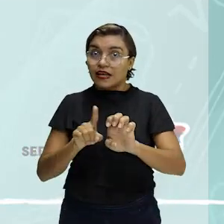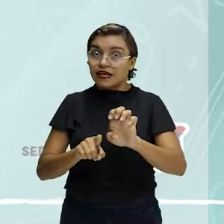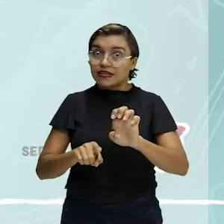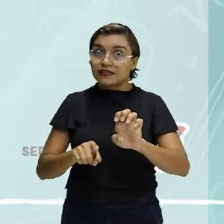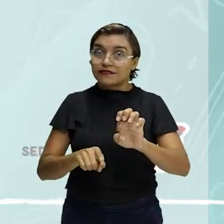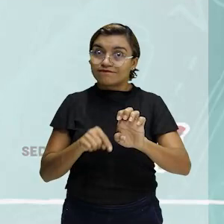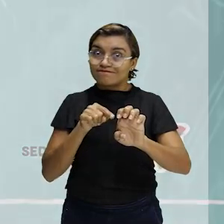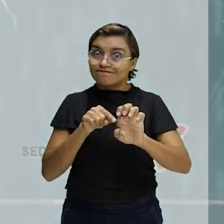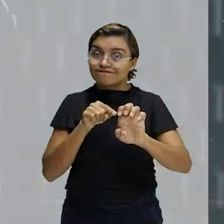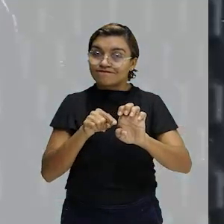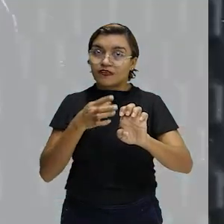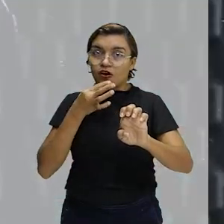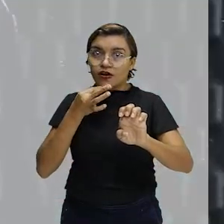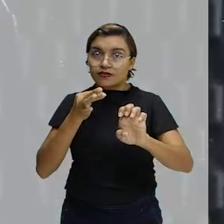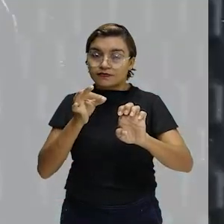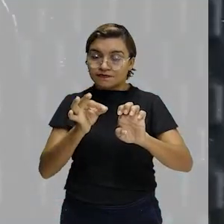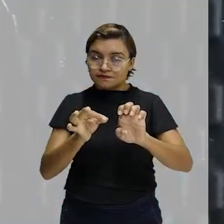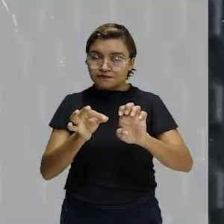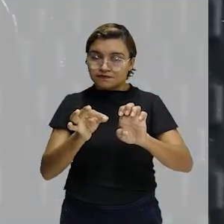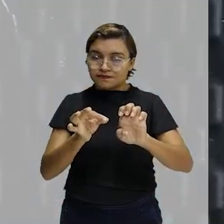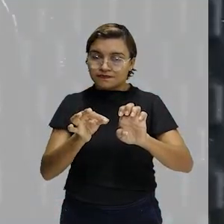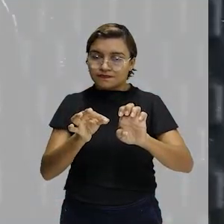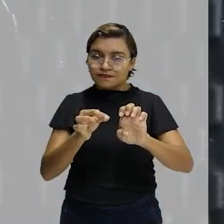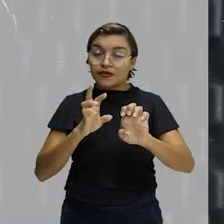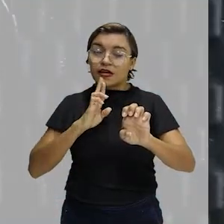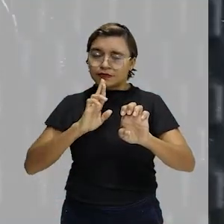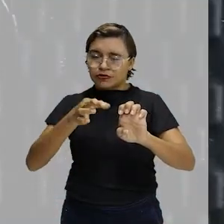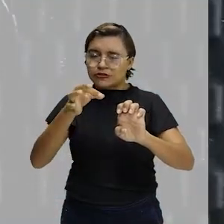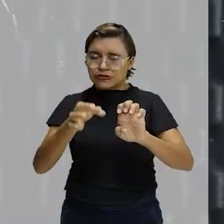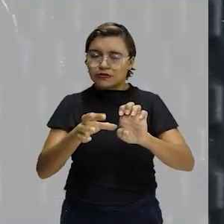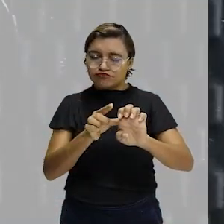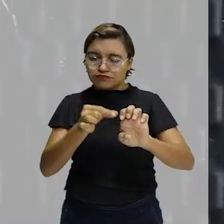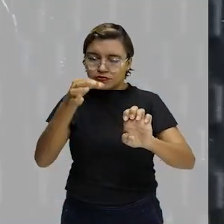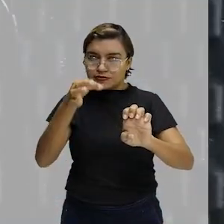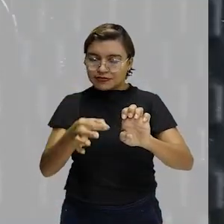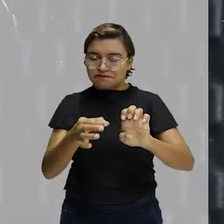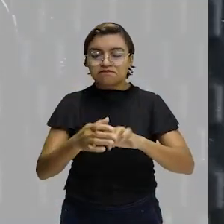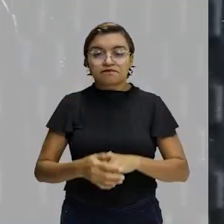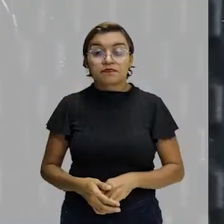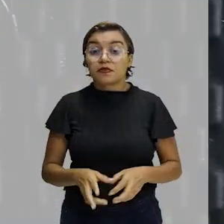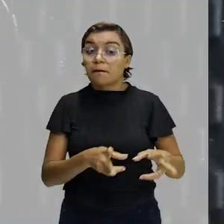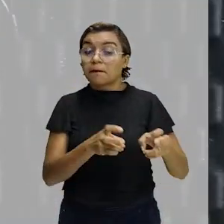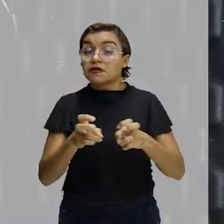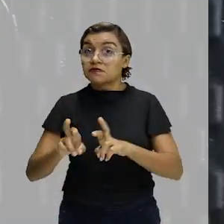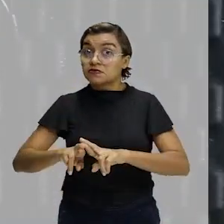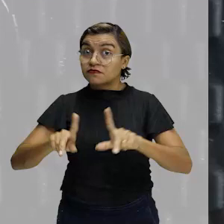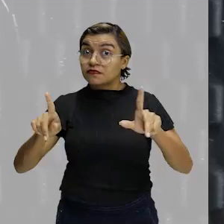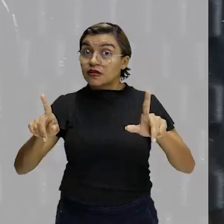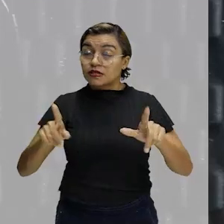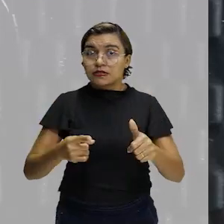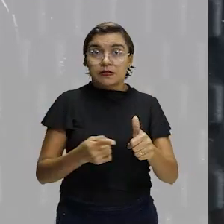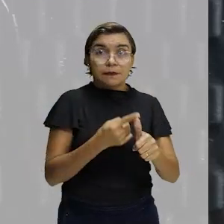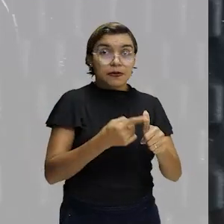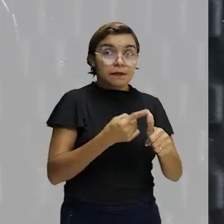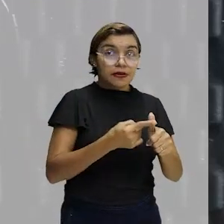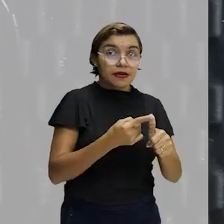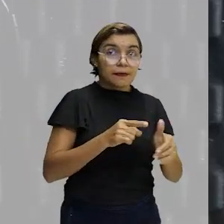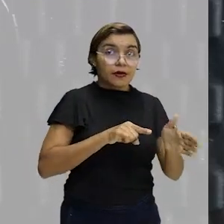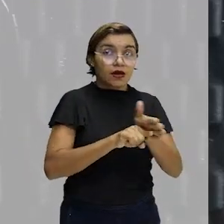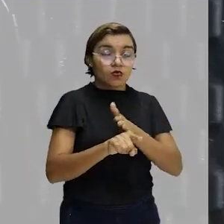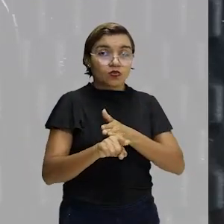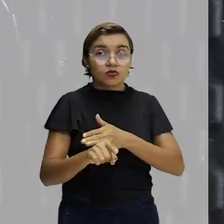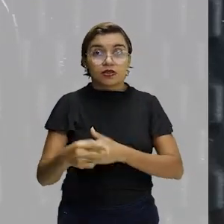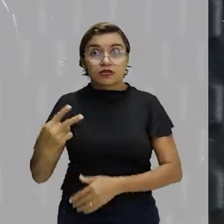E. Pronto, finalizamos aqui todo o nosso processo de resolução. Perceba que a diferença lá da primeira questão para essa segunda agora é que